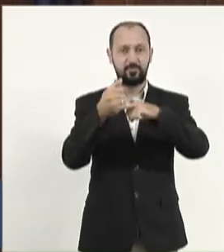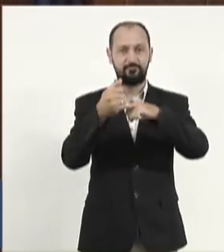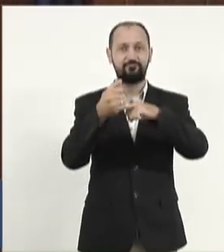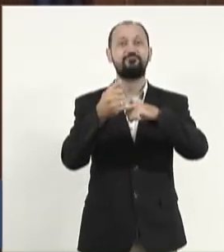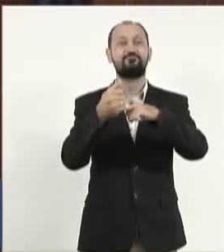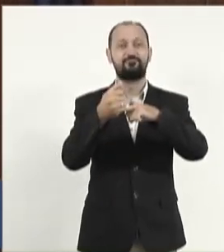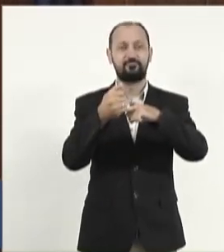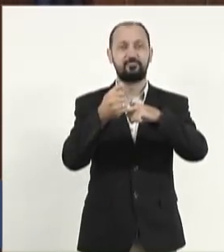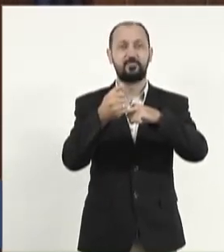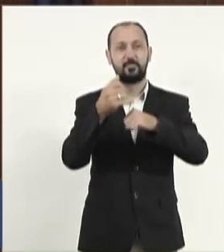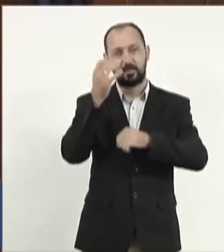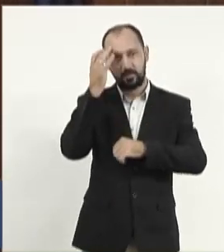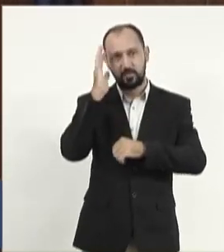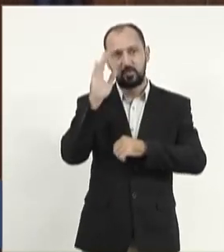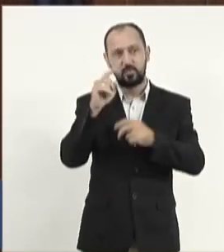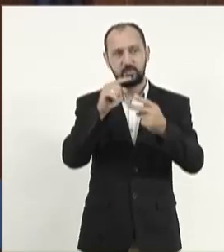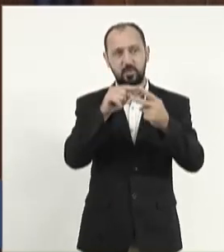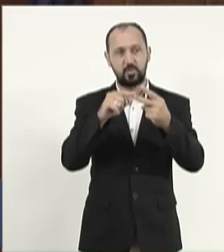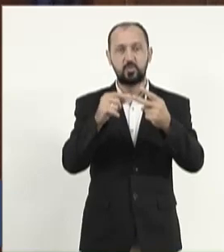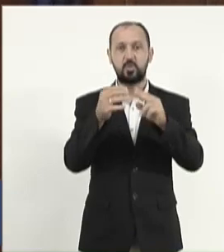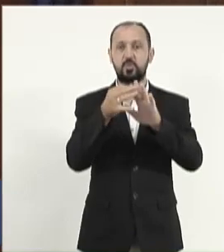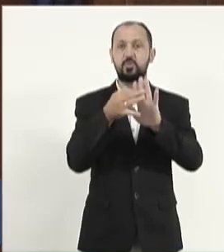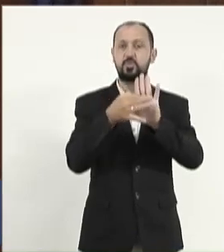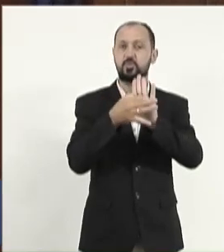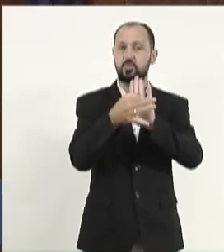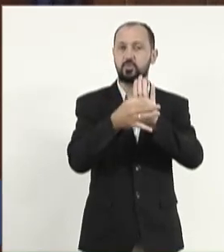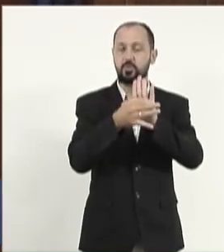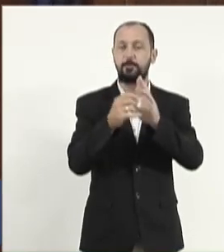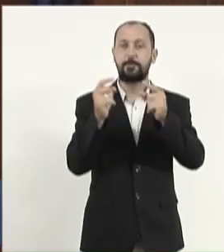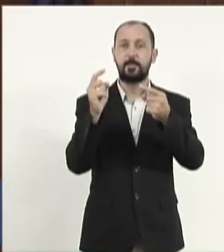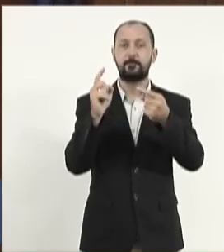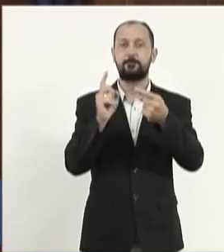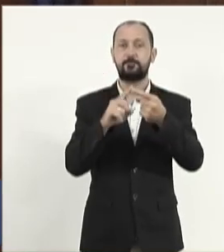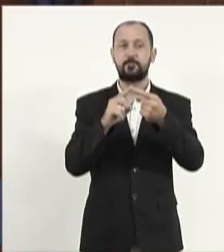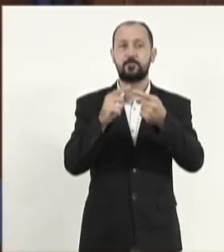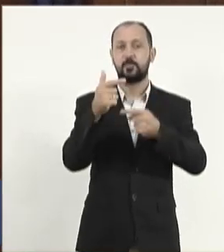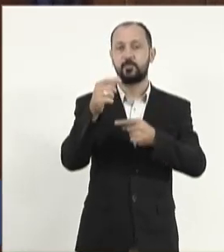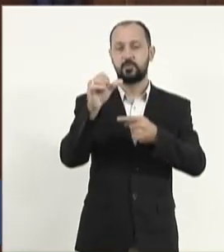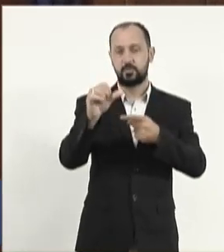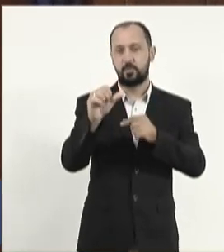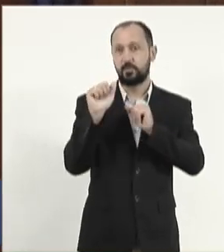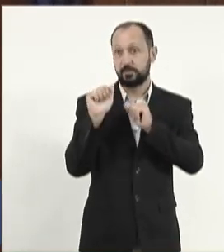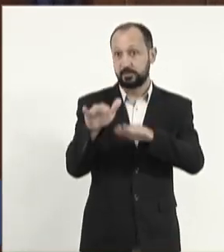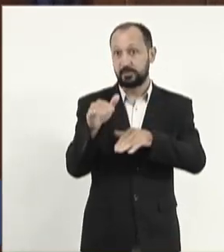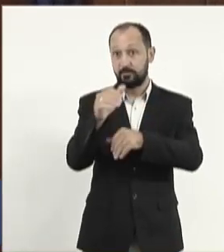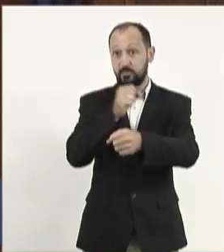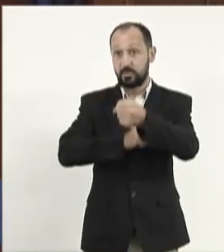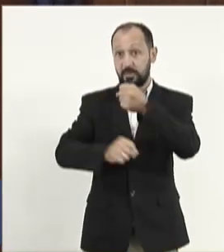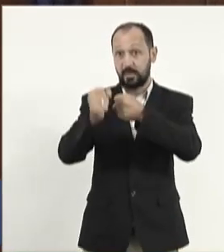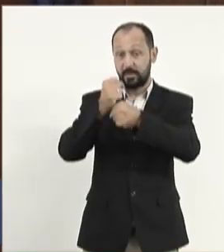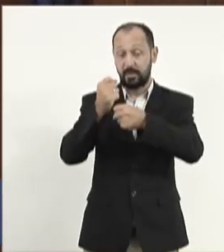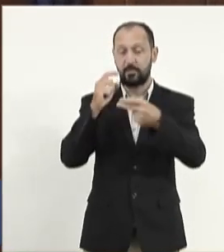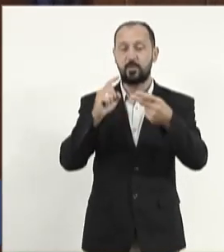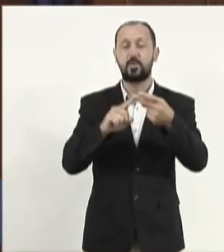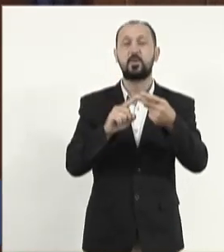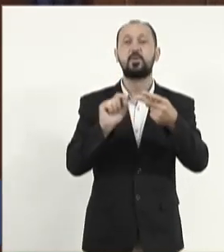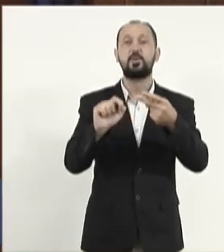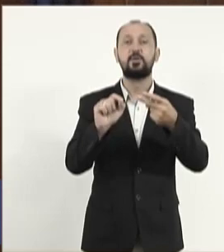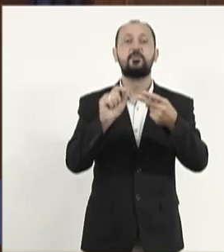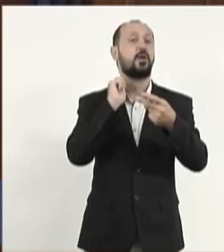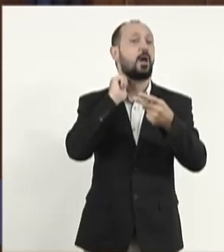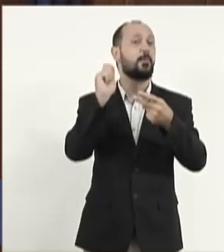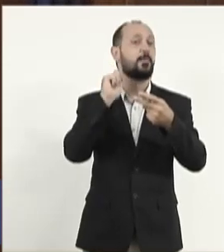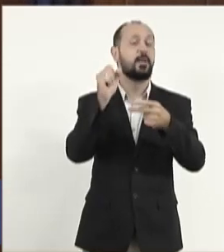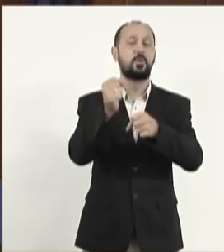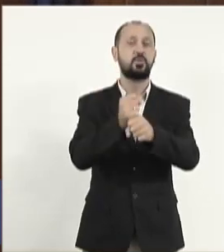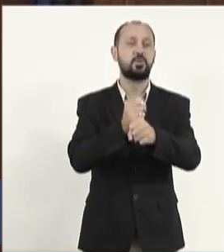Juti, aliás, eu fiz 2 indicações já, uma foi 29 de setembro do ano passado, outra foi em abril